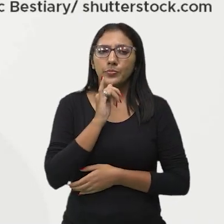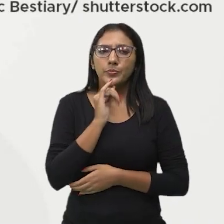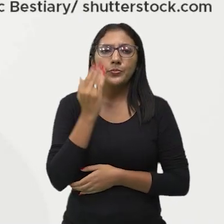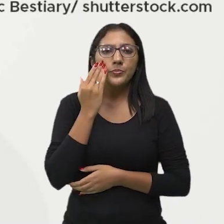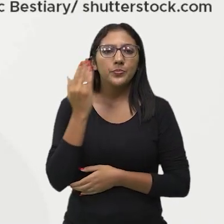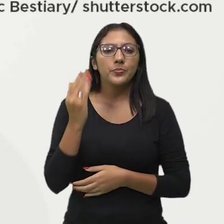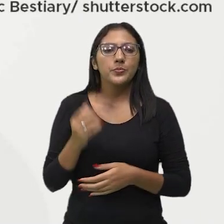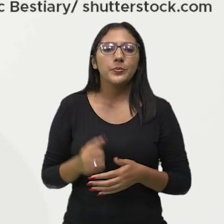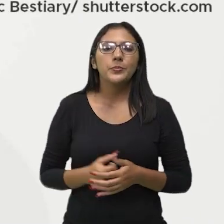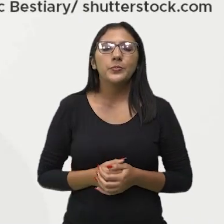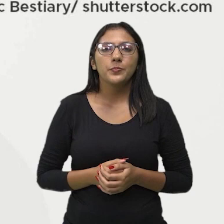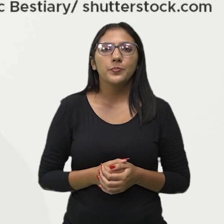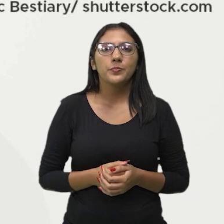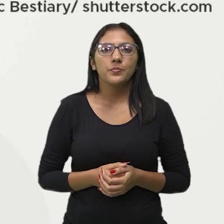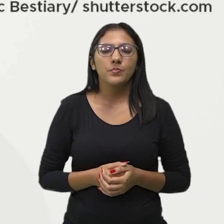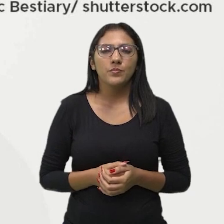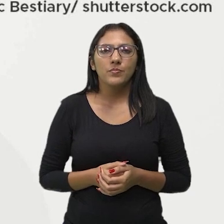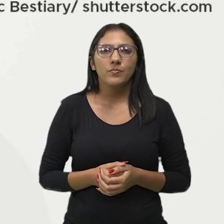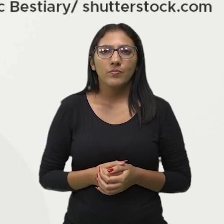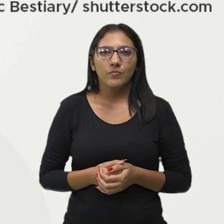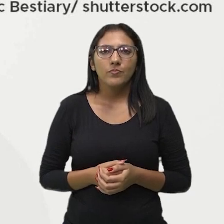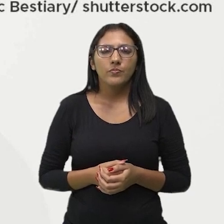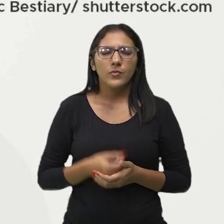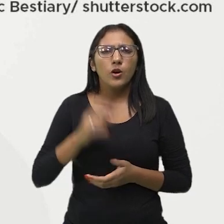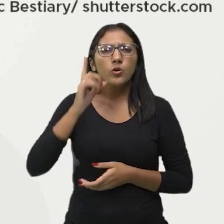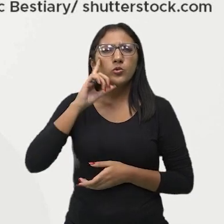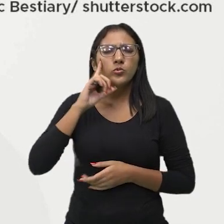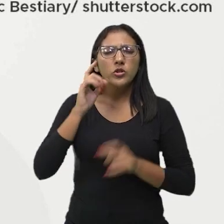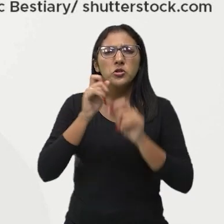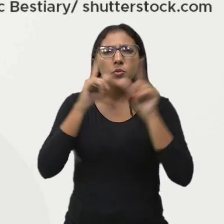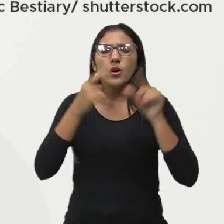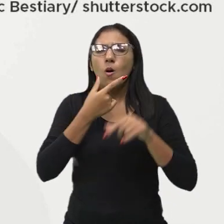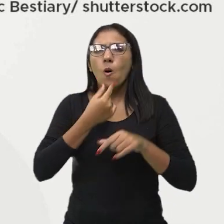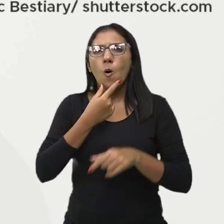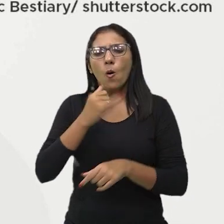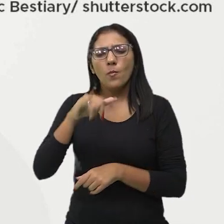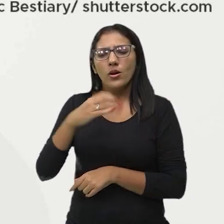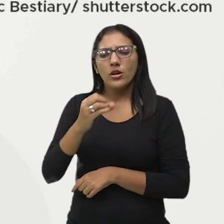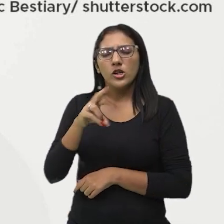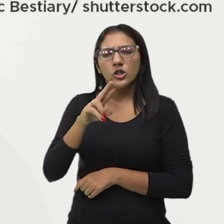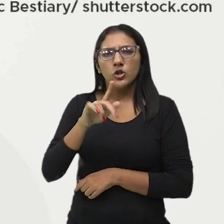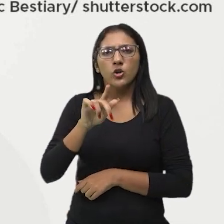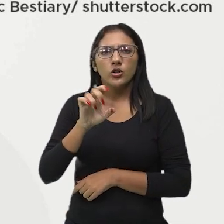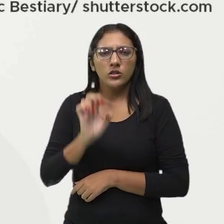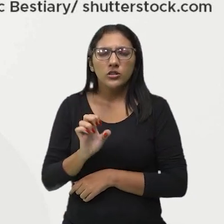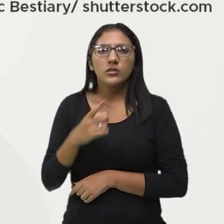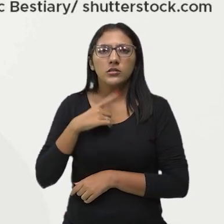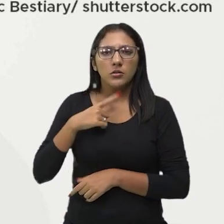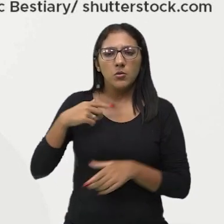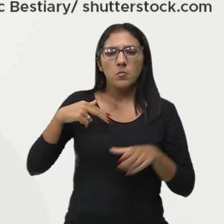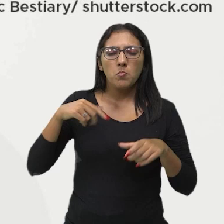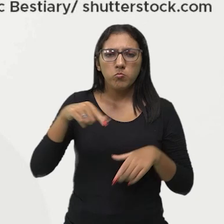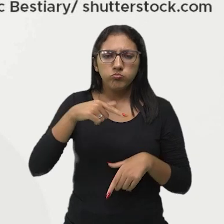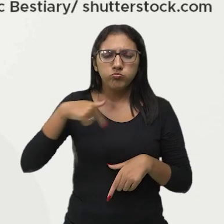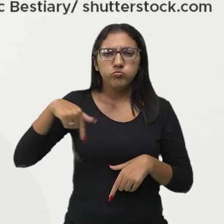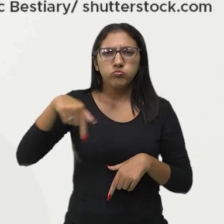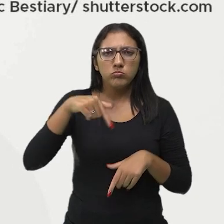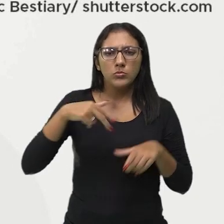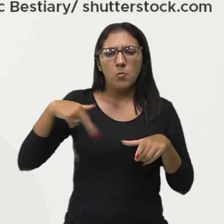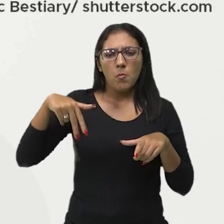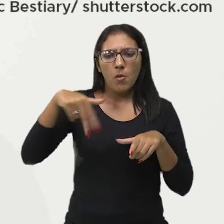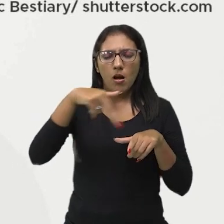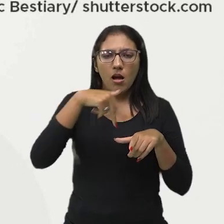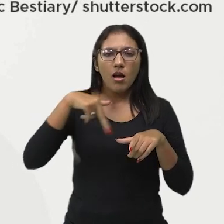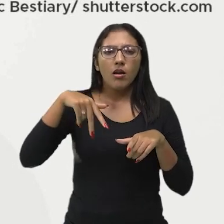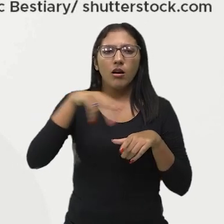Na caminhada matinal, Jorge deu 15 voltas em uma praça circular com raio de medida de comprimento